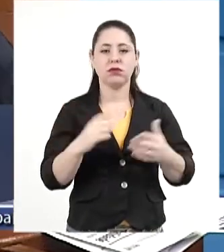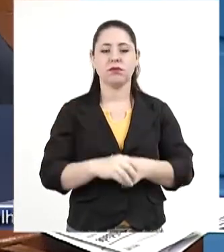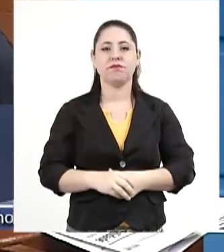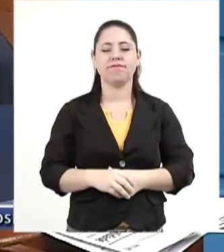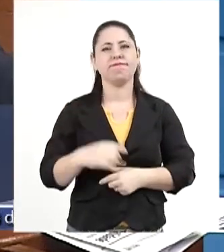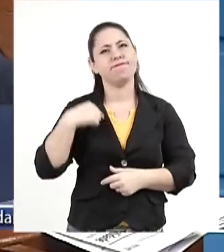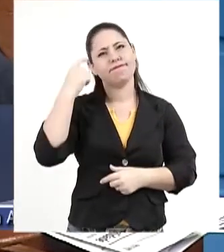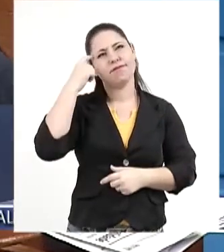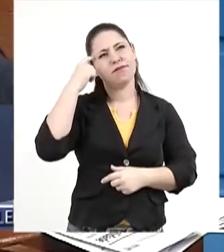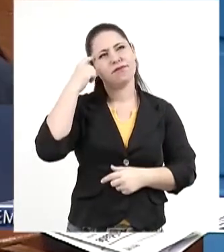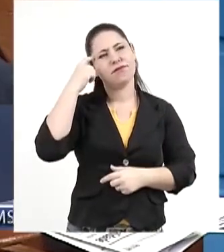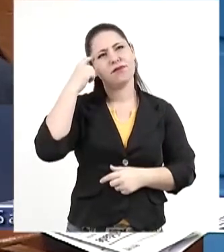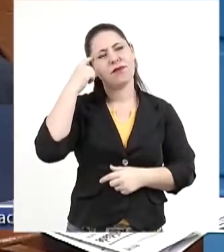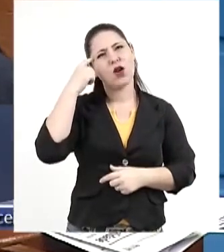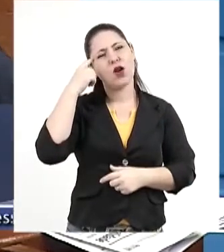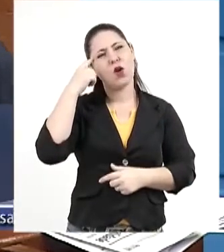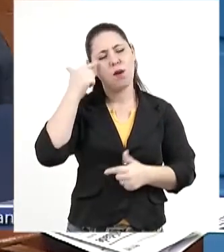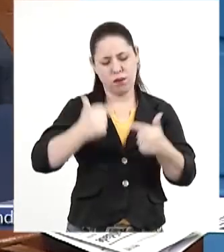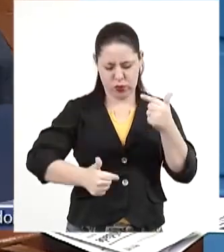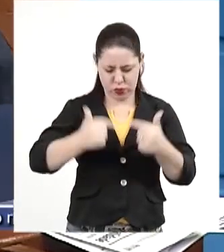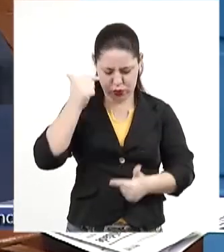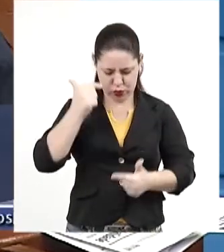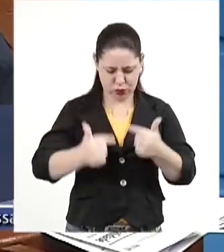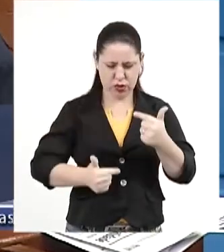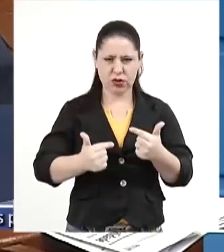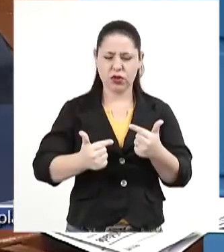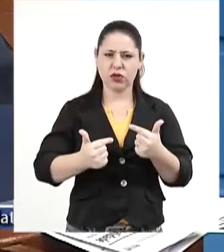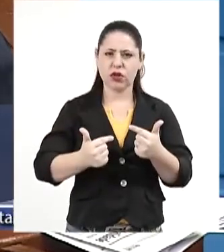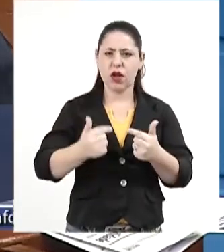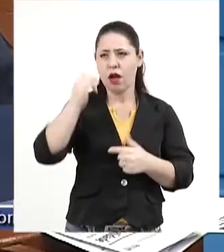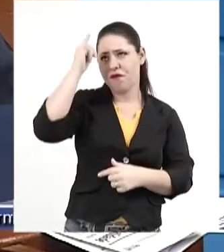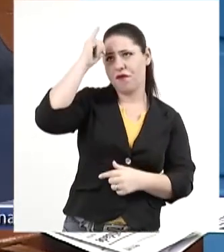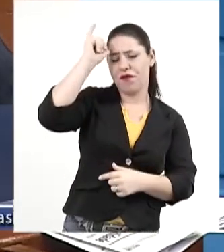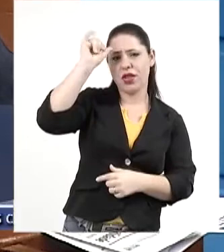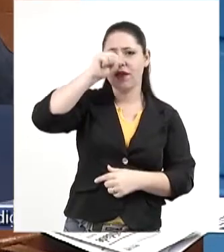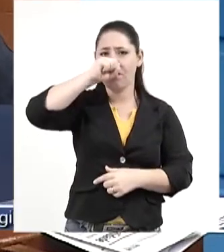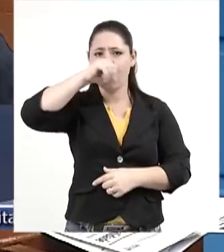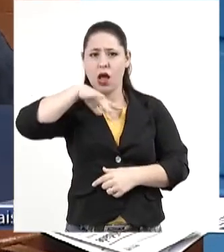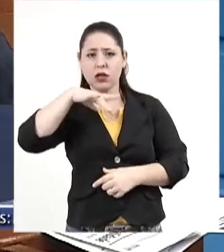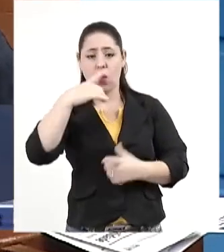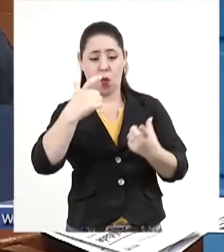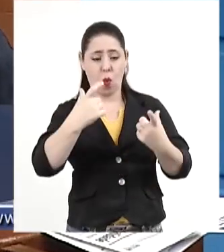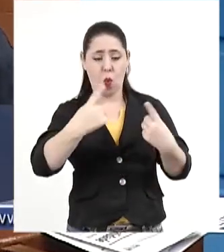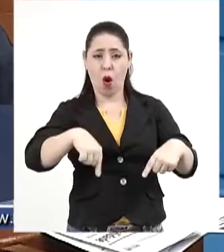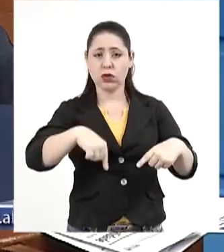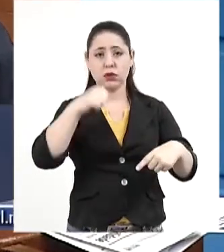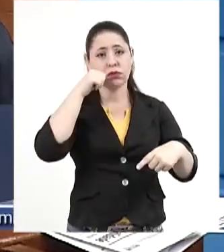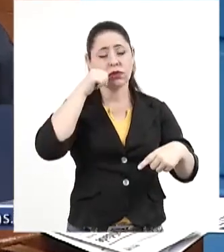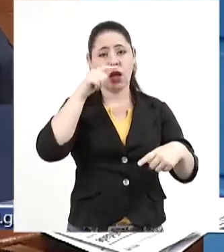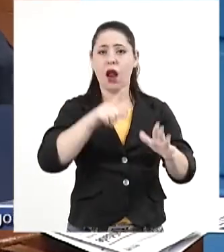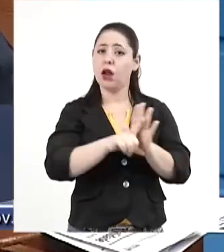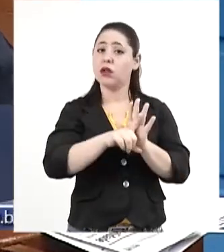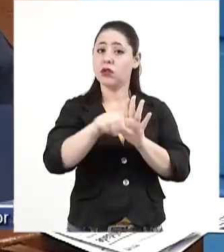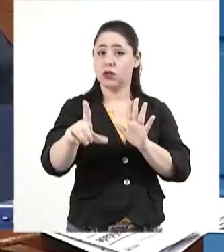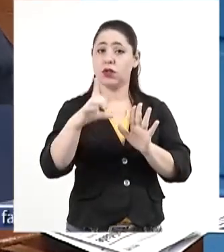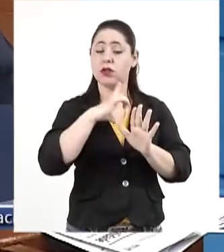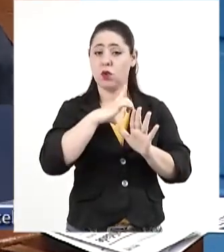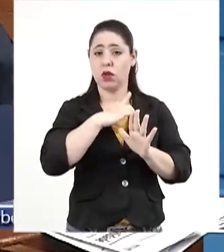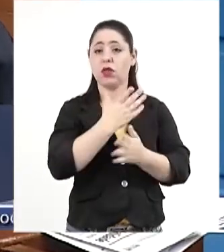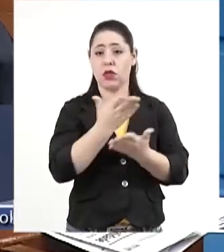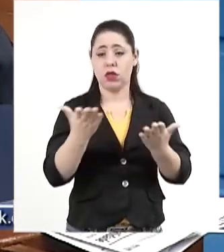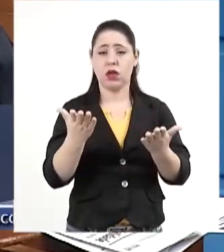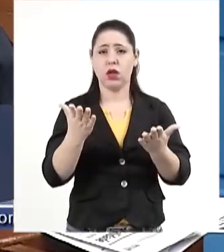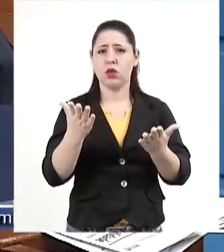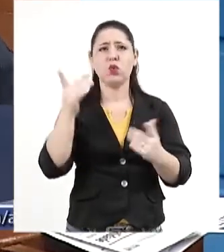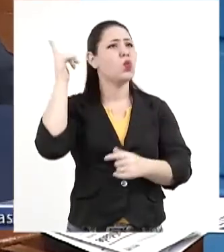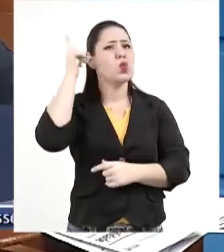fica pensando, com tanta política de combate à violência contra as mulheres, com essa legislação que nós temos, e a gente